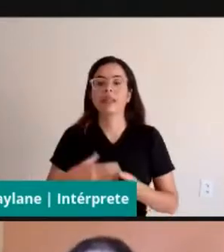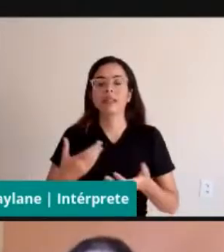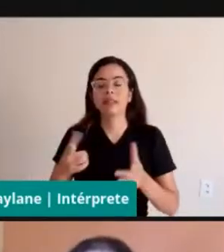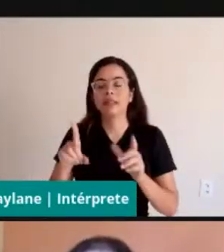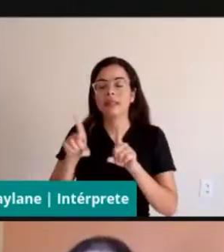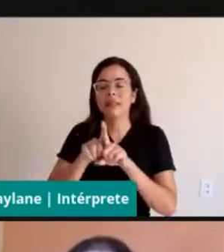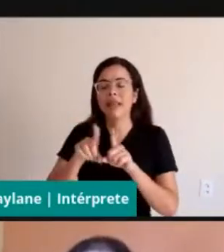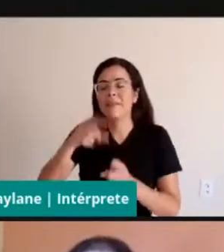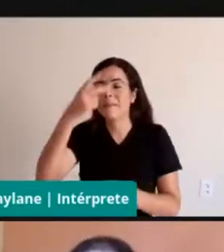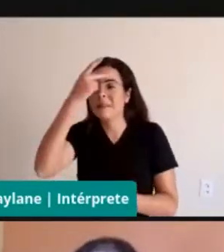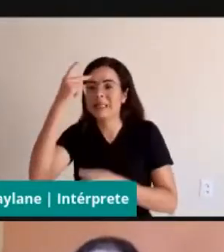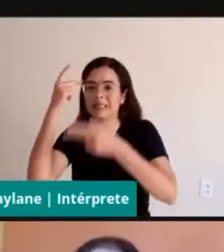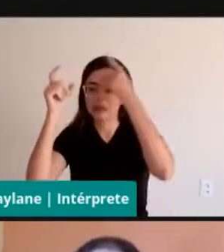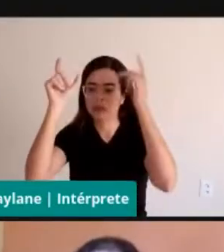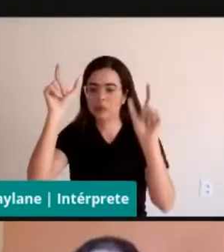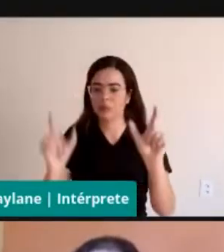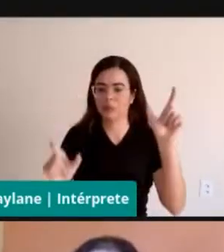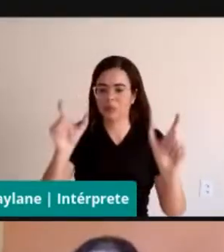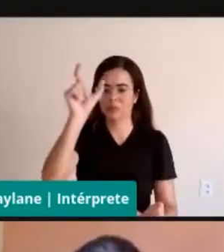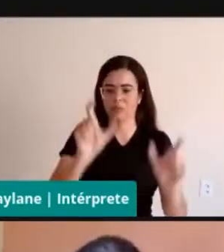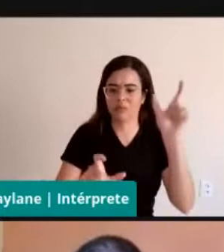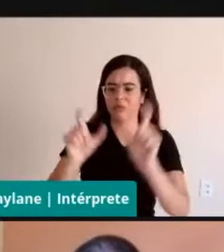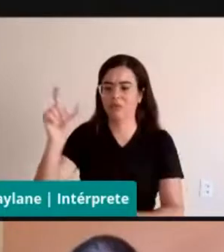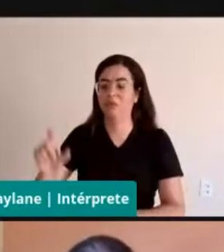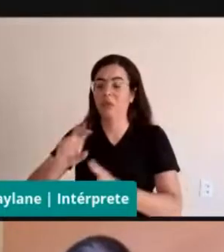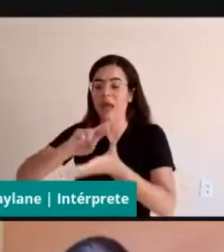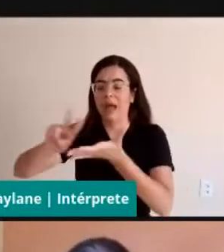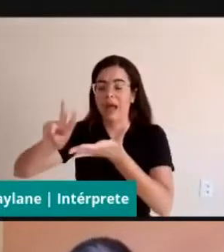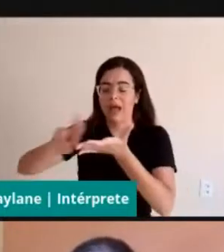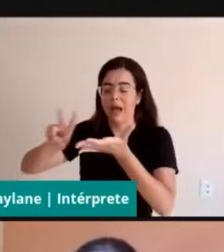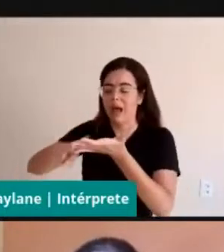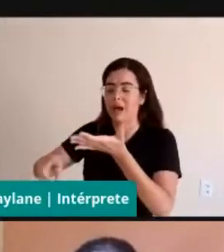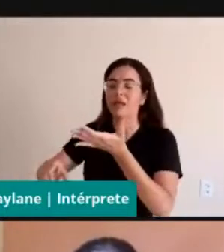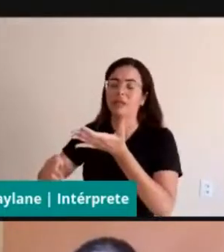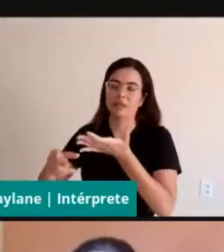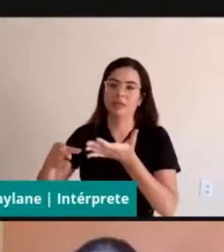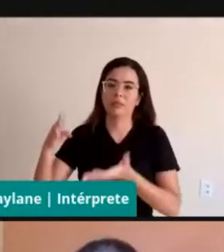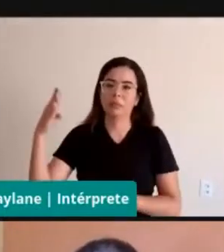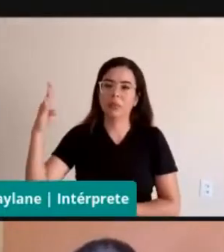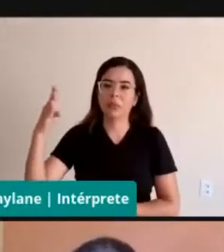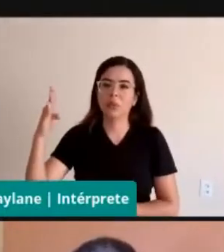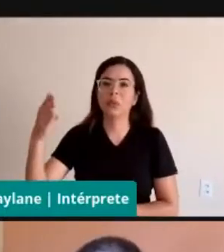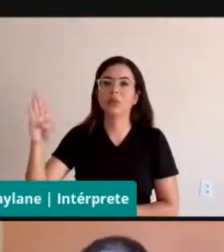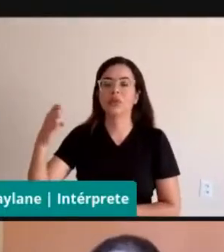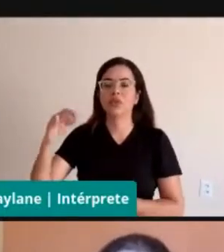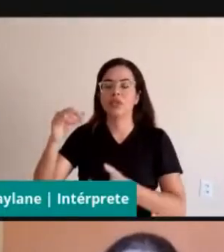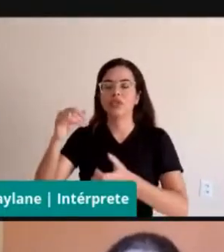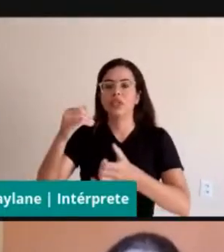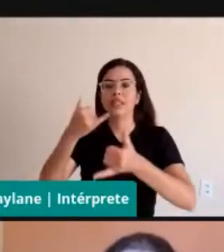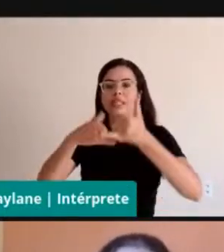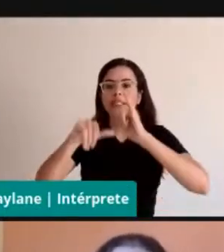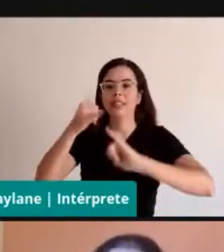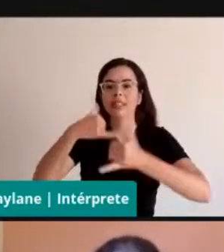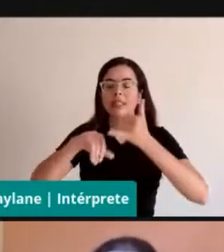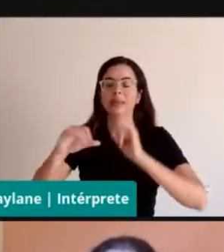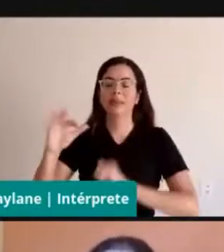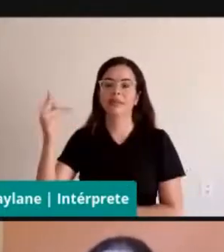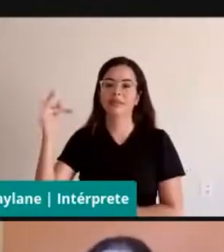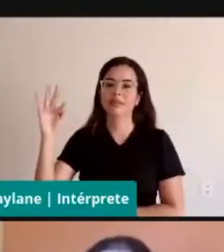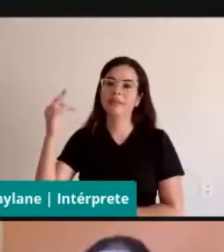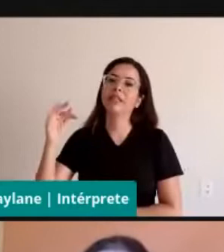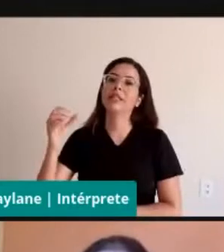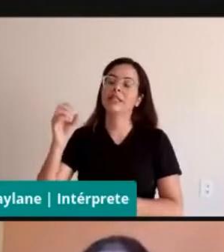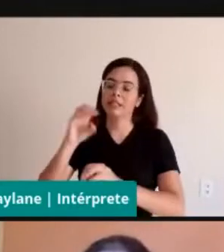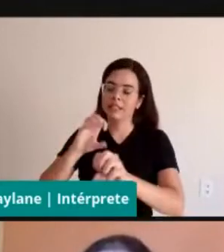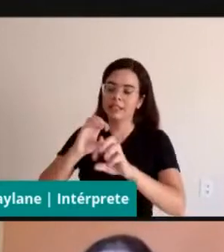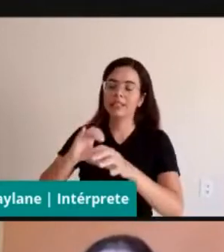principalmente biologia, química e física, que foi que eu vi aparecer mais, mas tem em